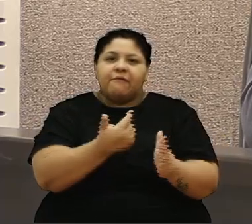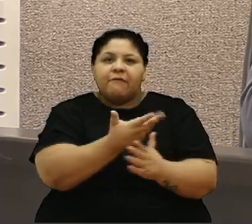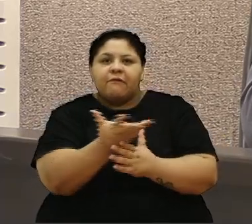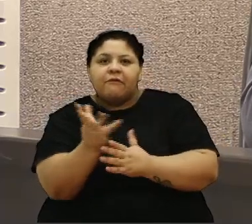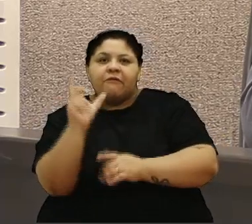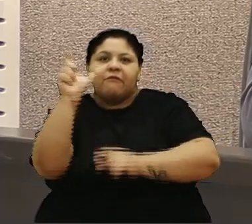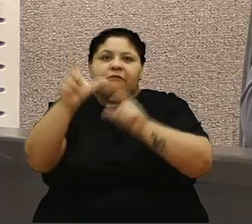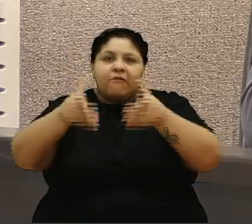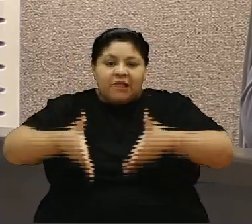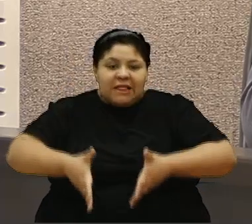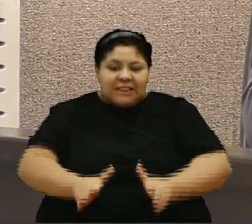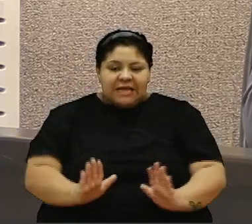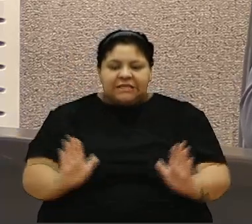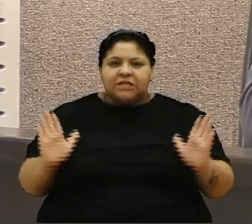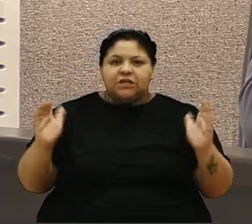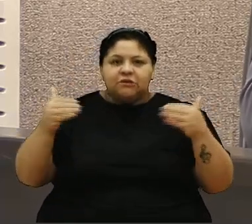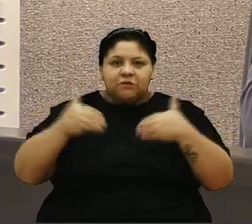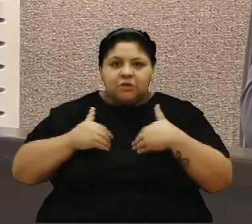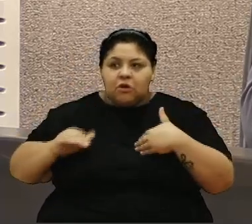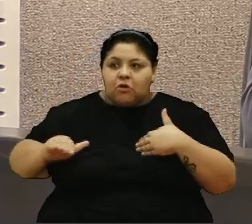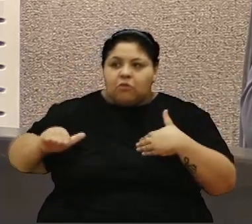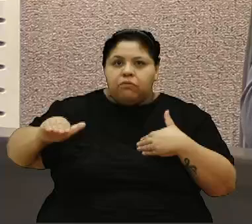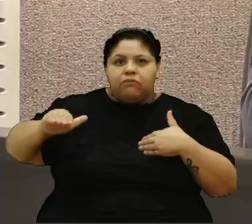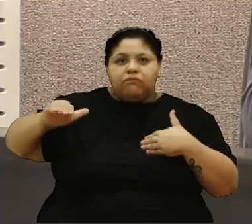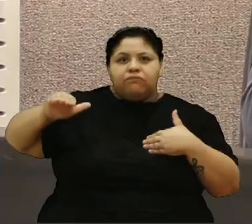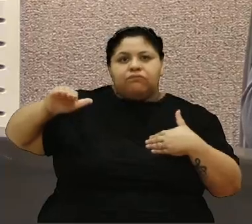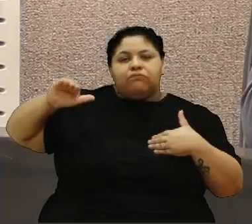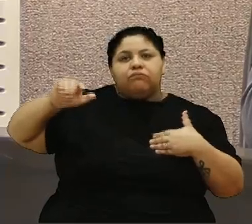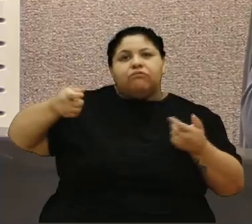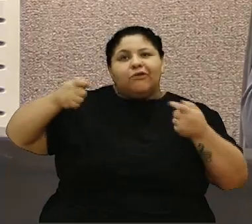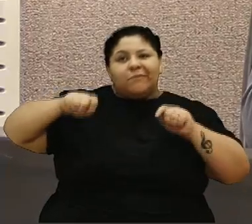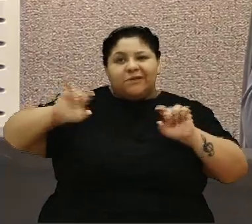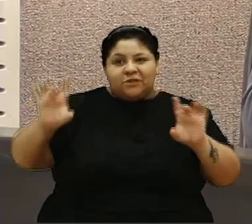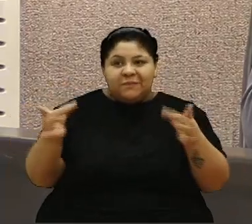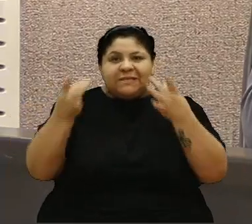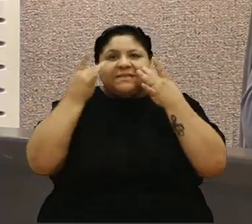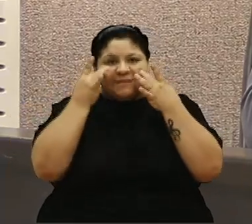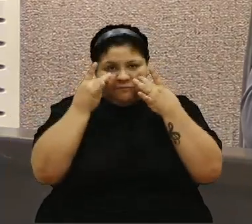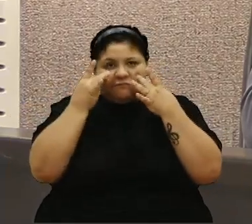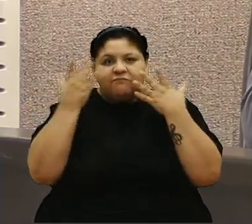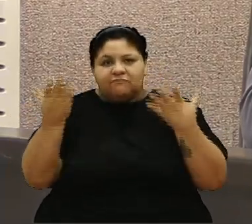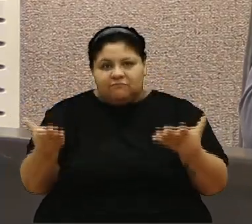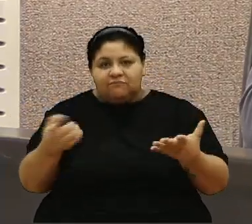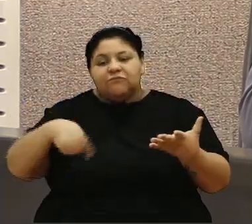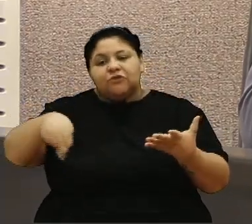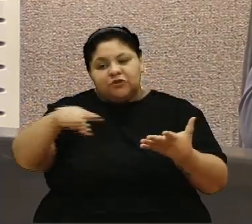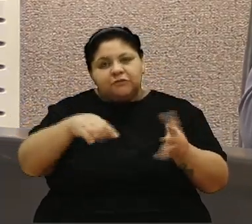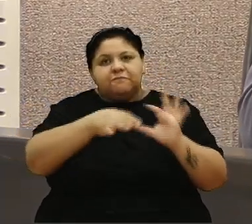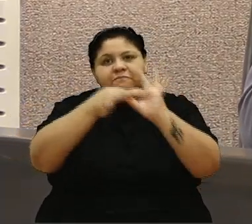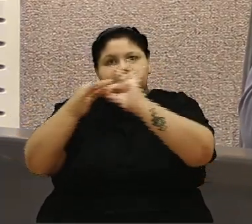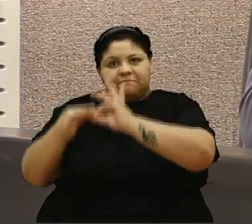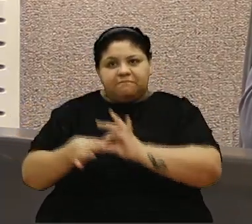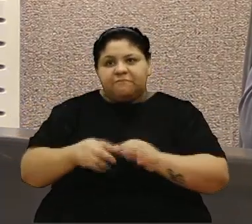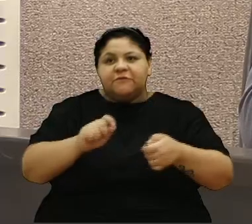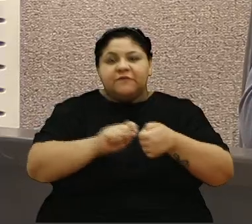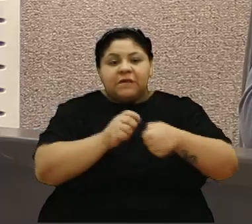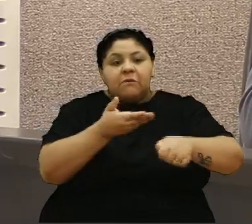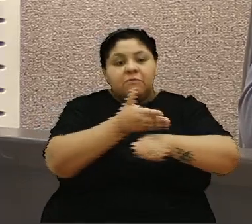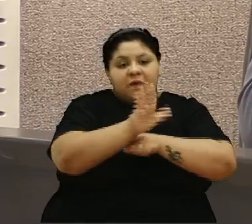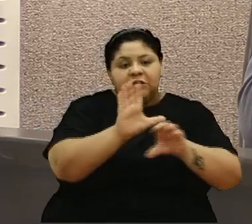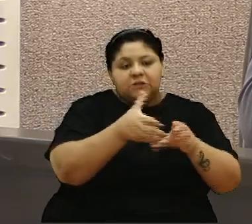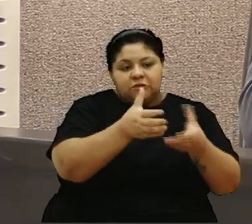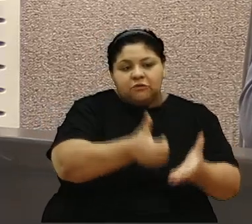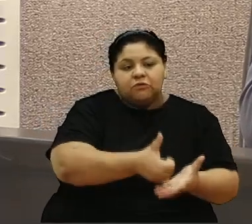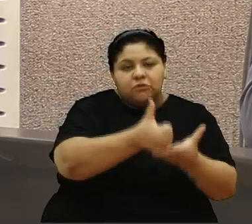pessoas que nascem com espectro autista cresce, o que demanda uma atenção especial da nossa parte. Então, também somos parceiros, integrantes dessa frente parlamentar, e